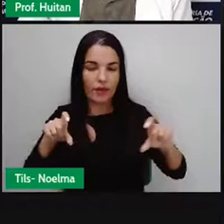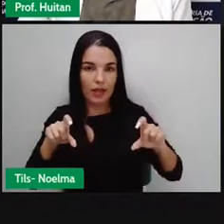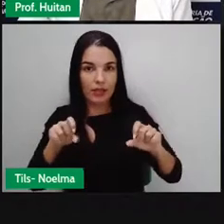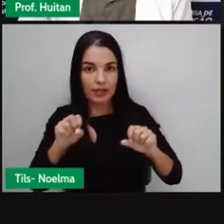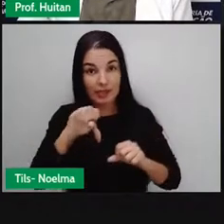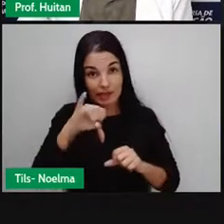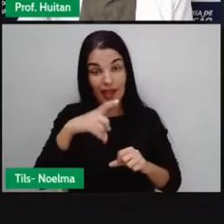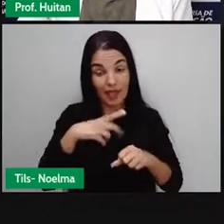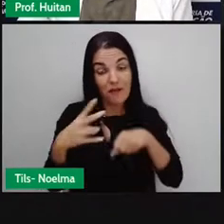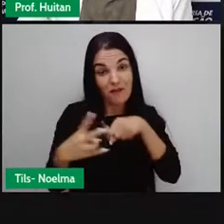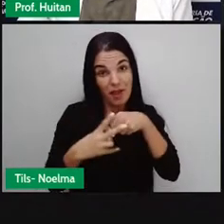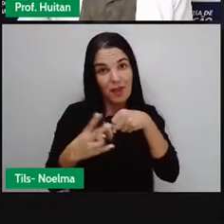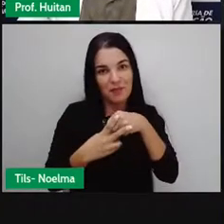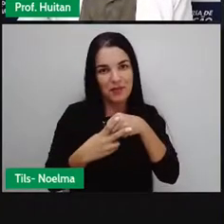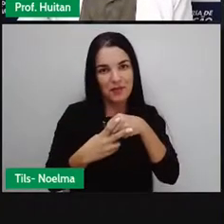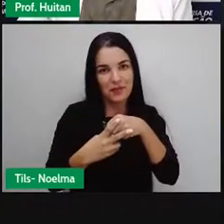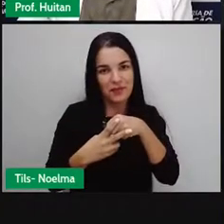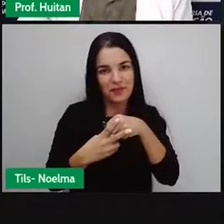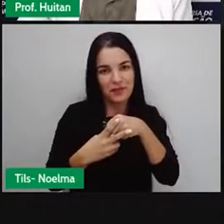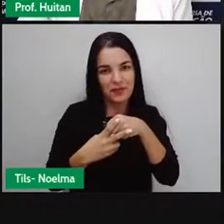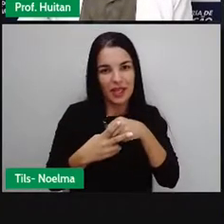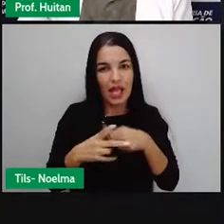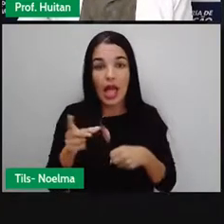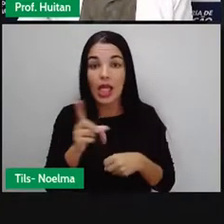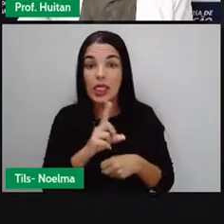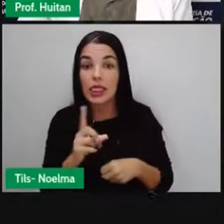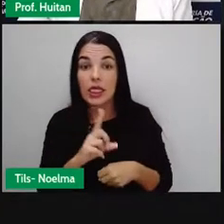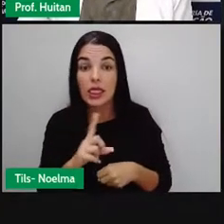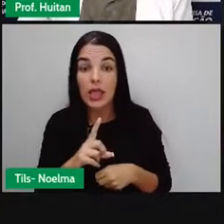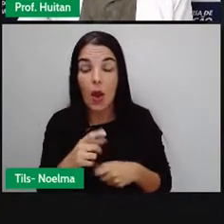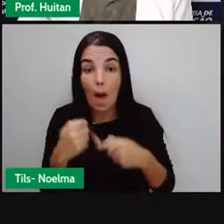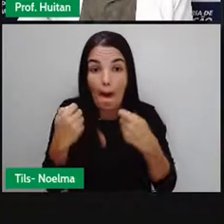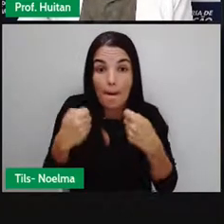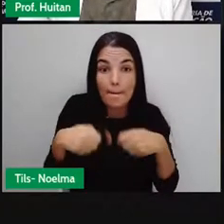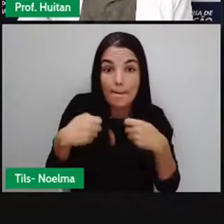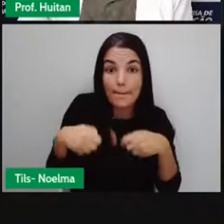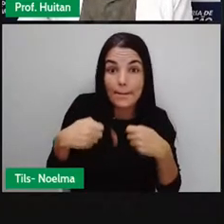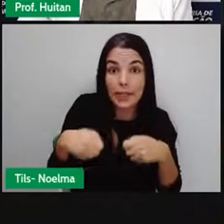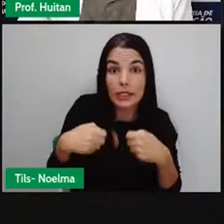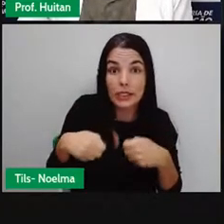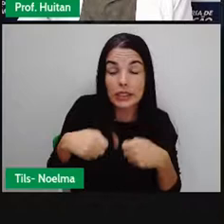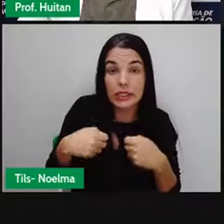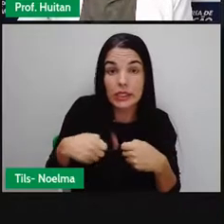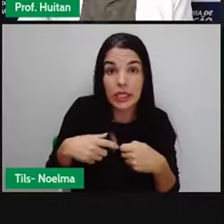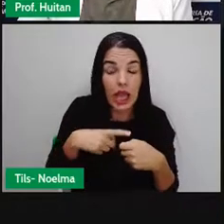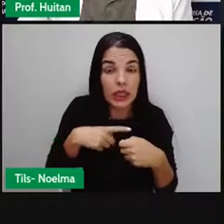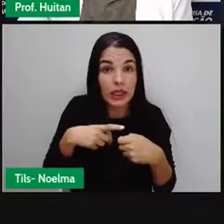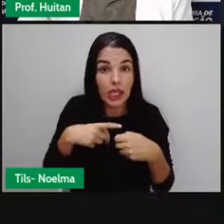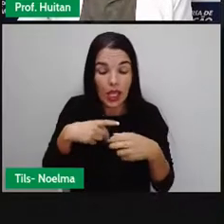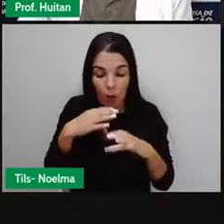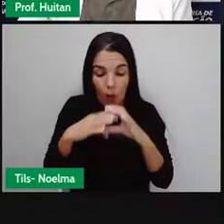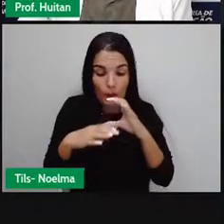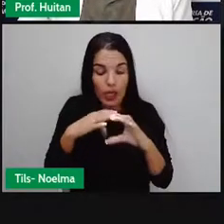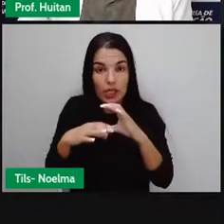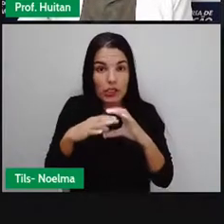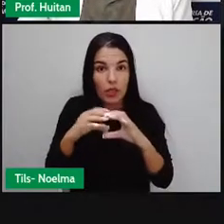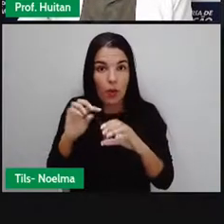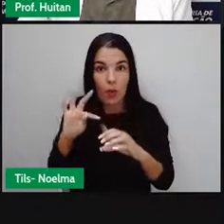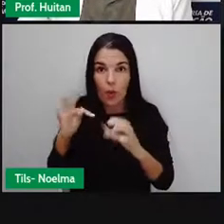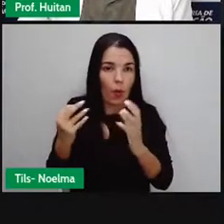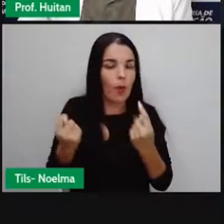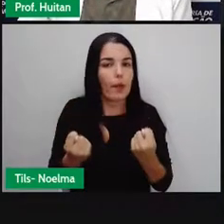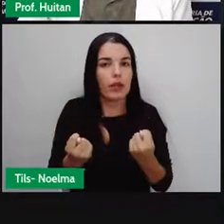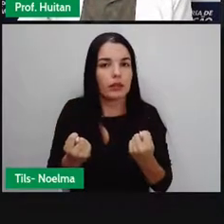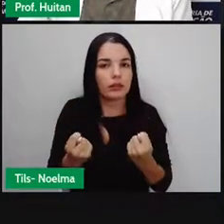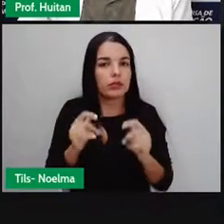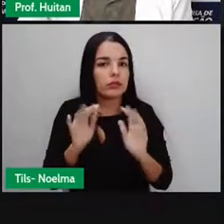verbo. Não é necessariamente precisa apresentar sentido completo. Então, a oração